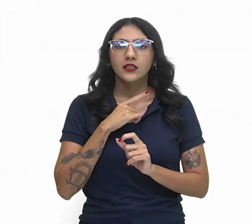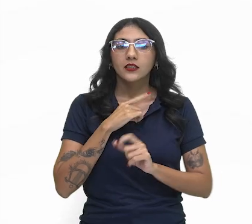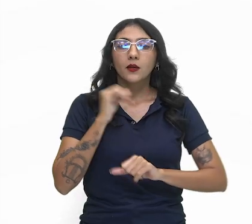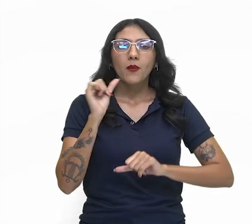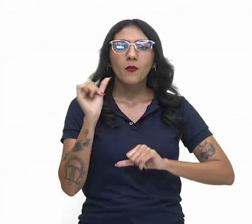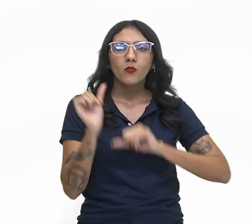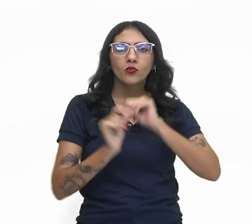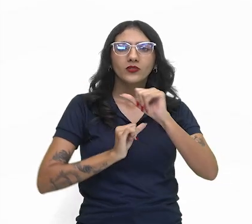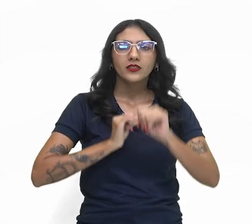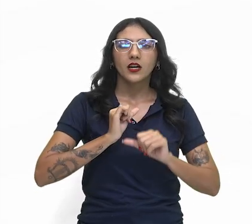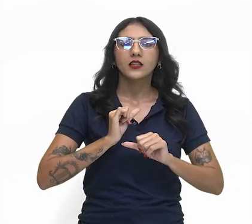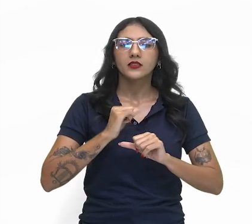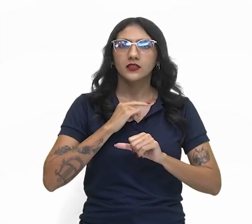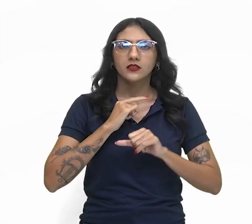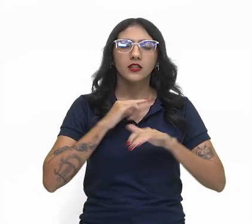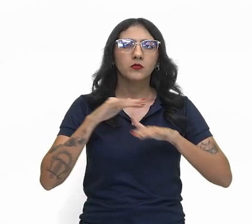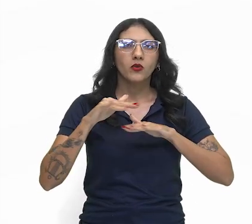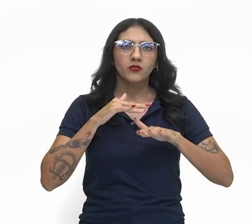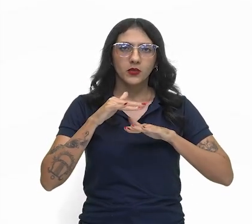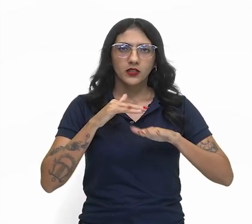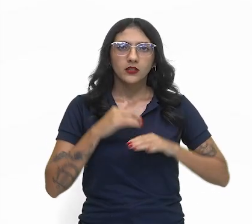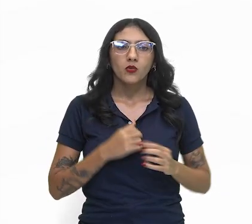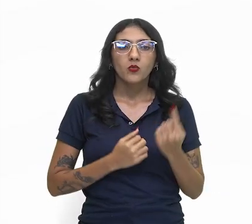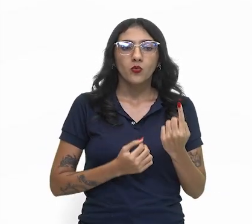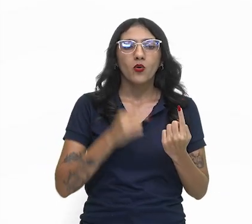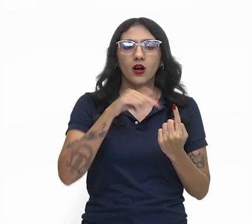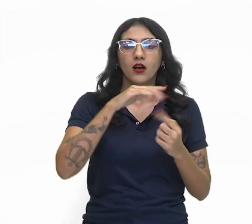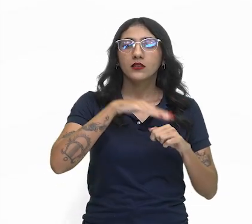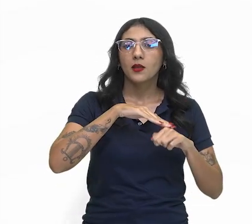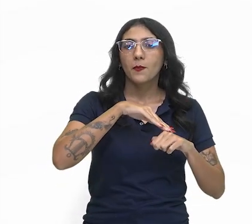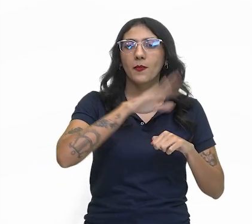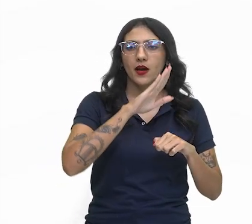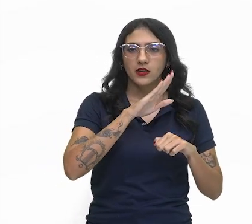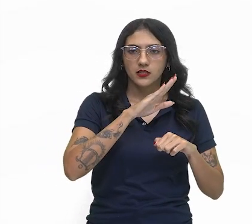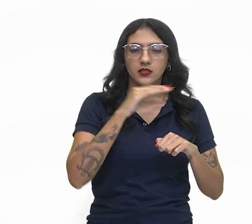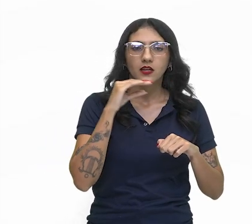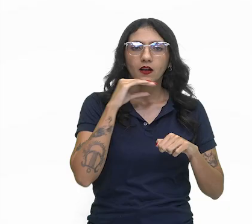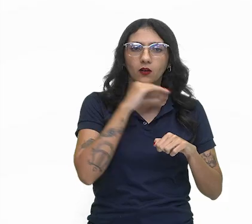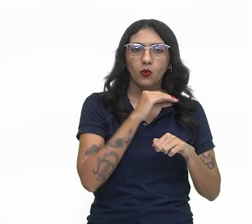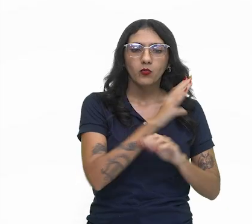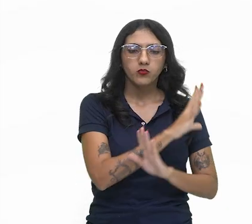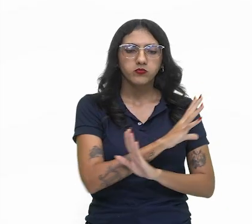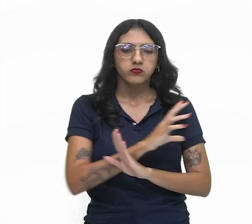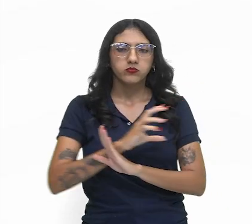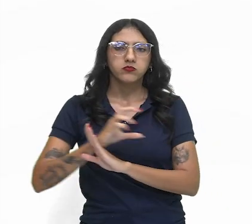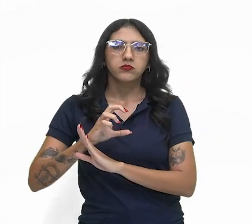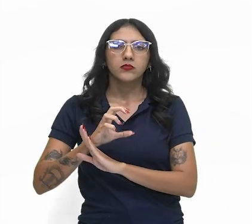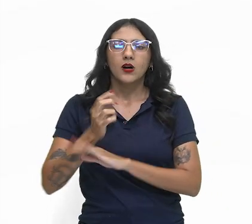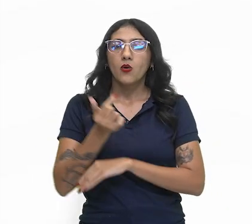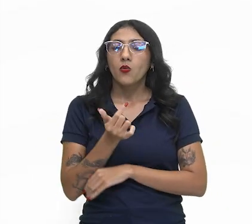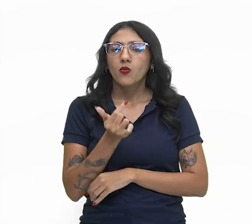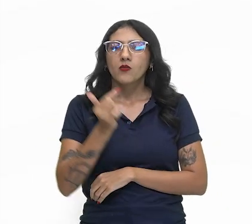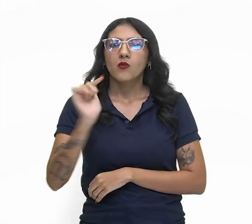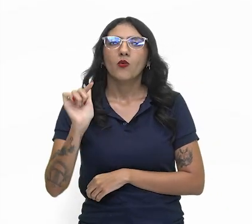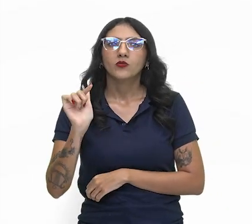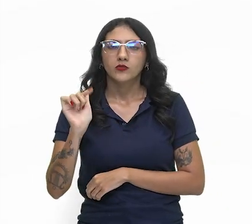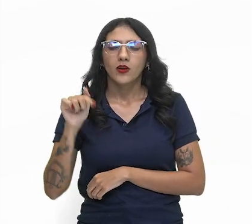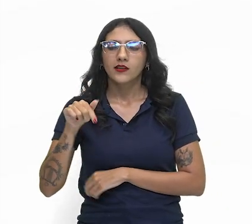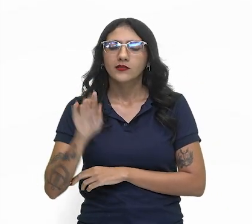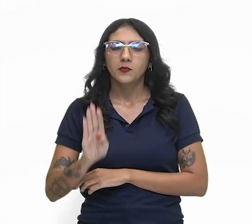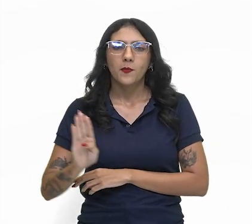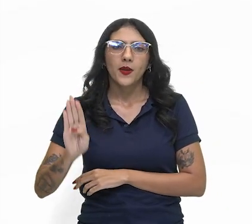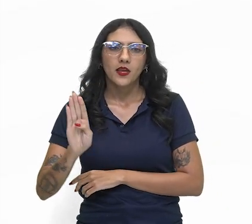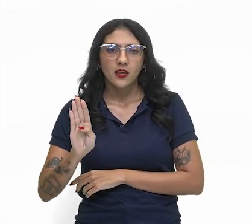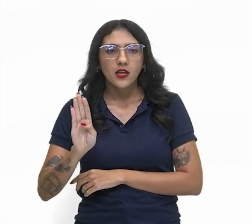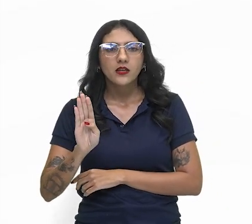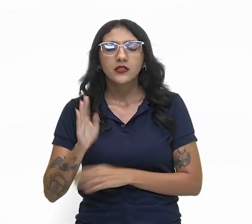trânsito, ele está se movimentando do corpo A para o corpo B. E aí eu tenho, então,